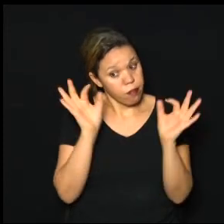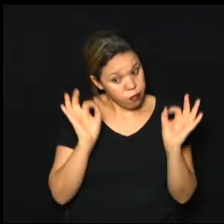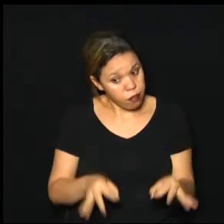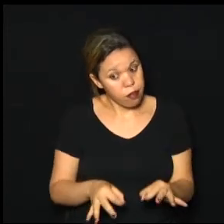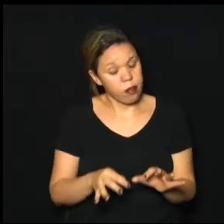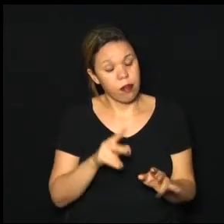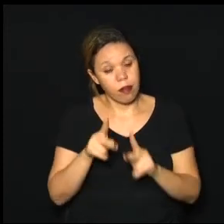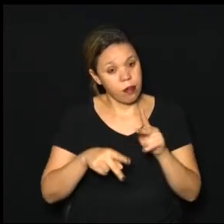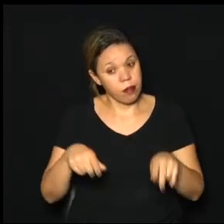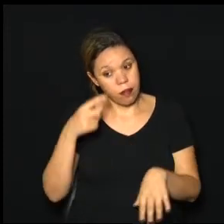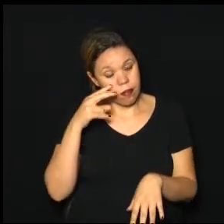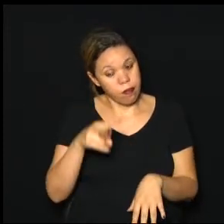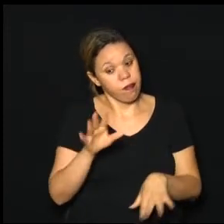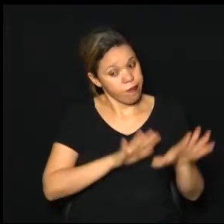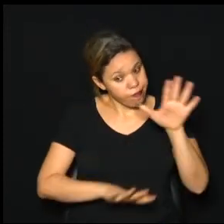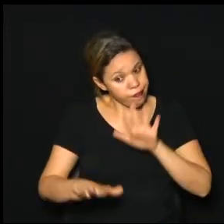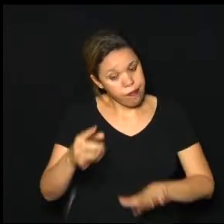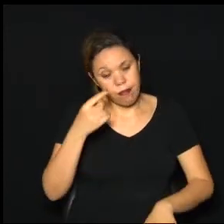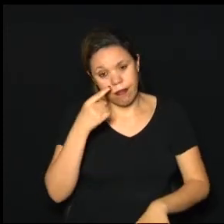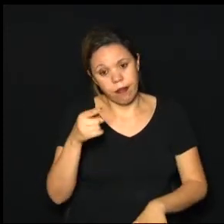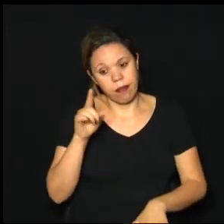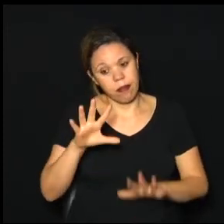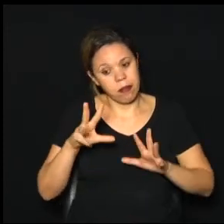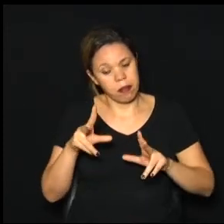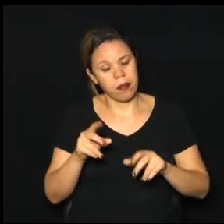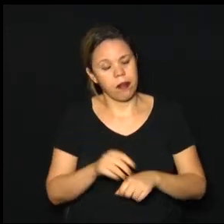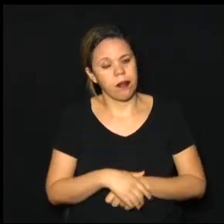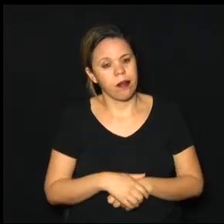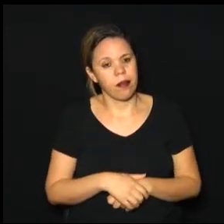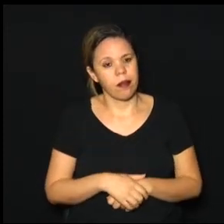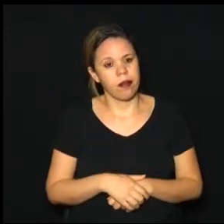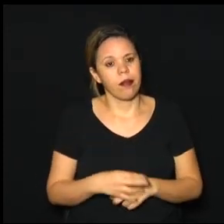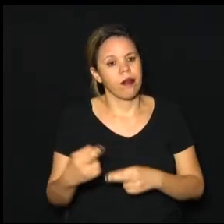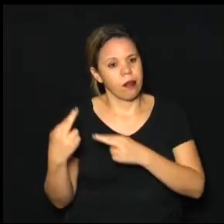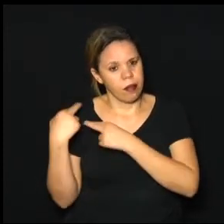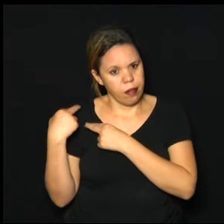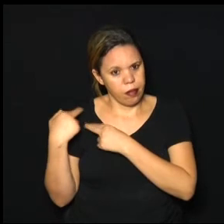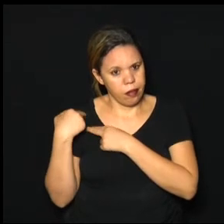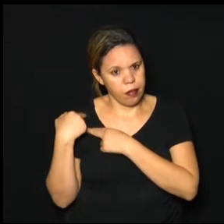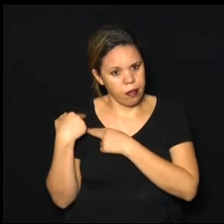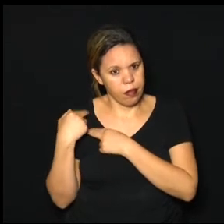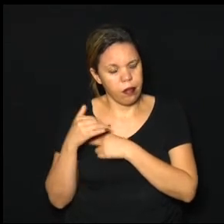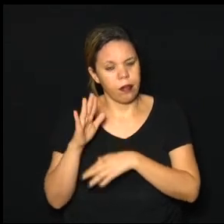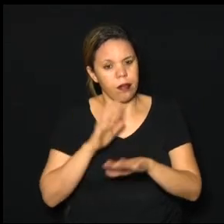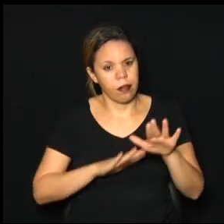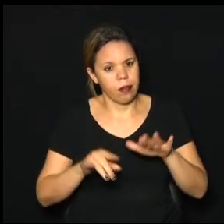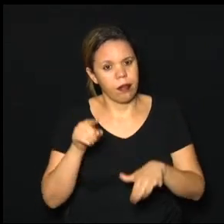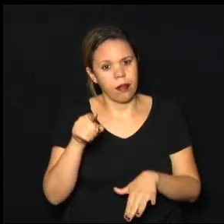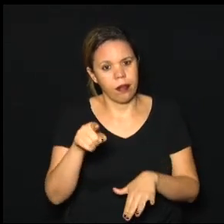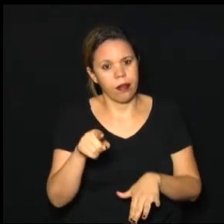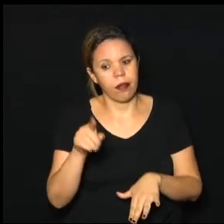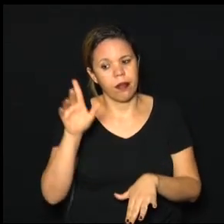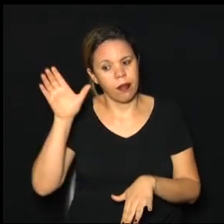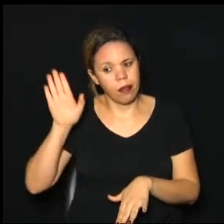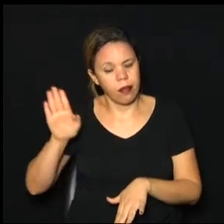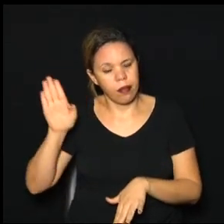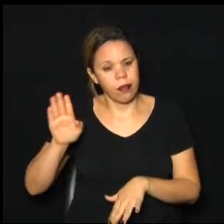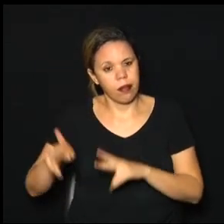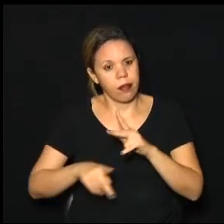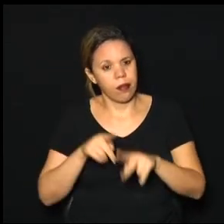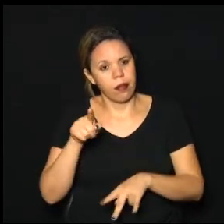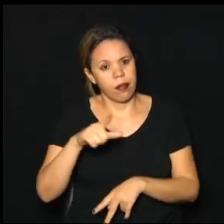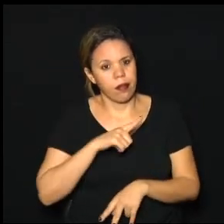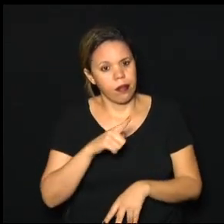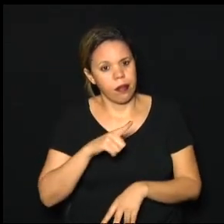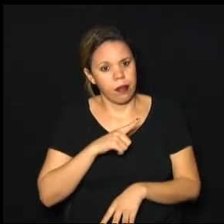exemplar. Então, cuidado. Sobretudo, responsabilidade. Mais do que cuidado, você pré-candidato, você tem que